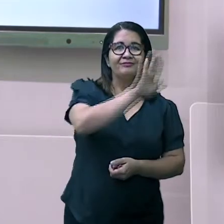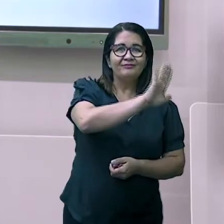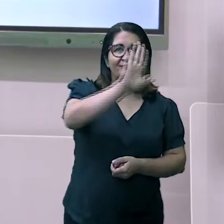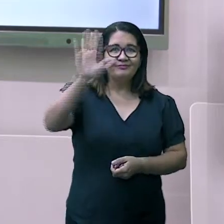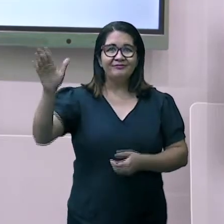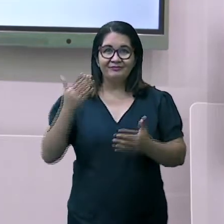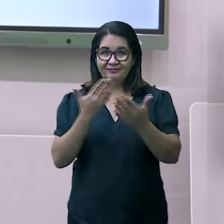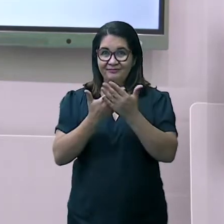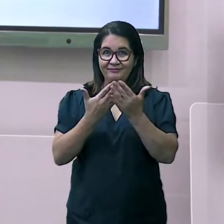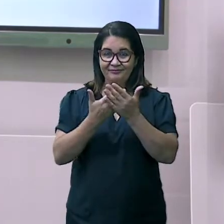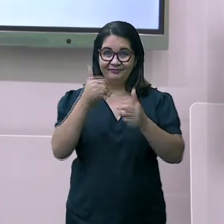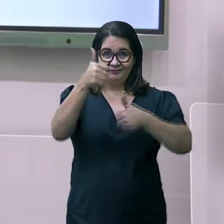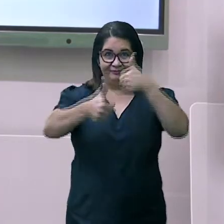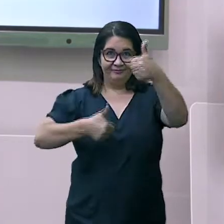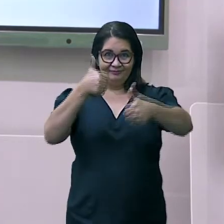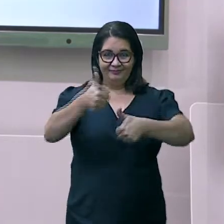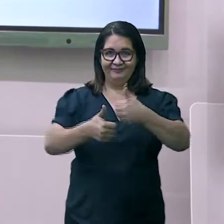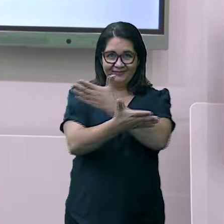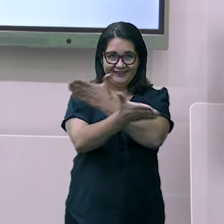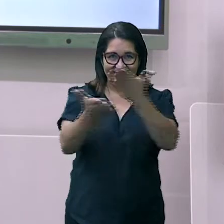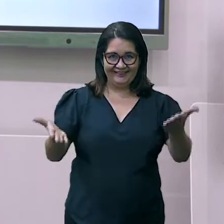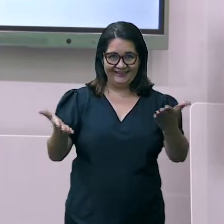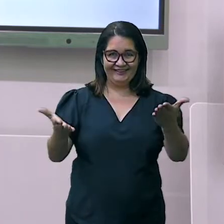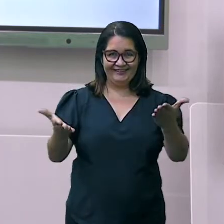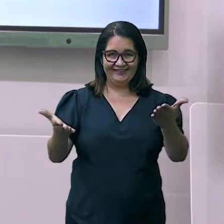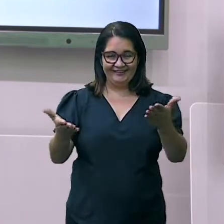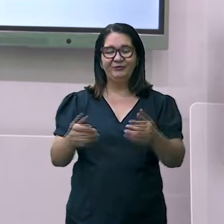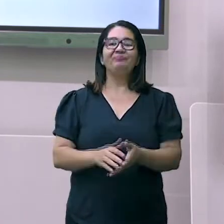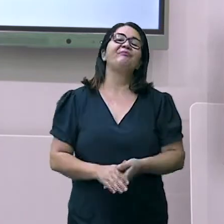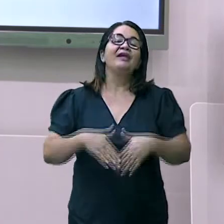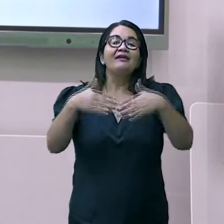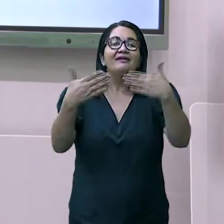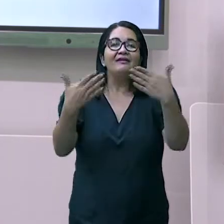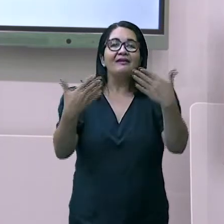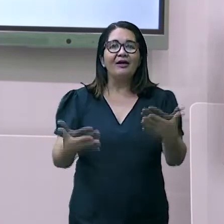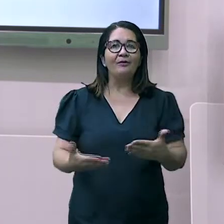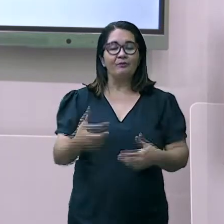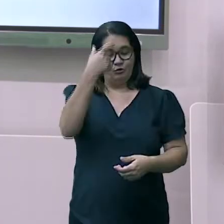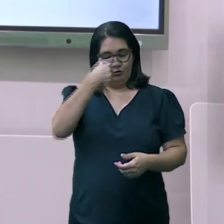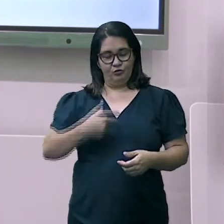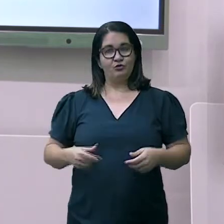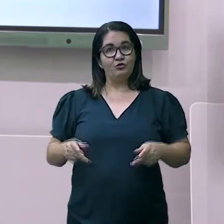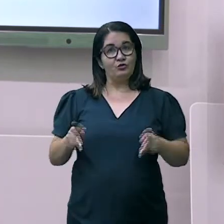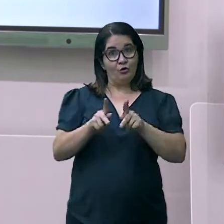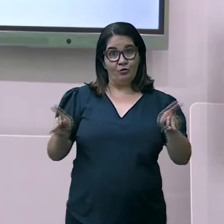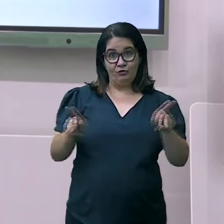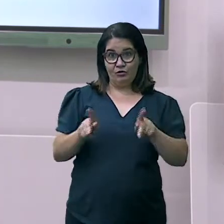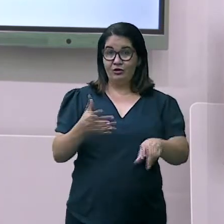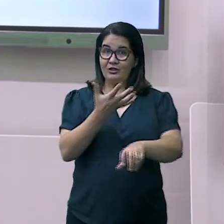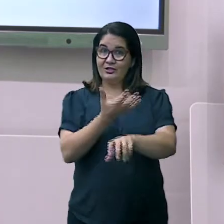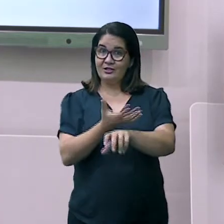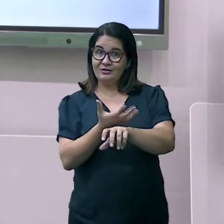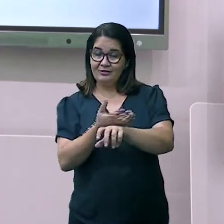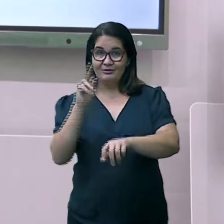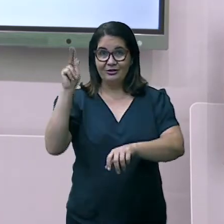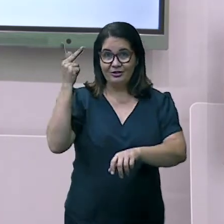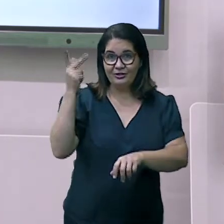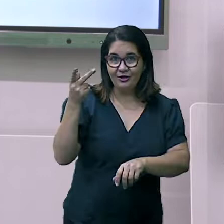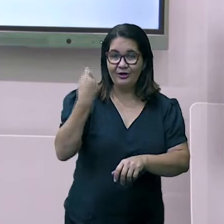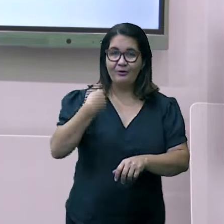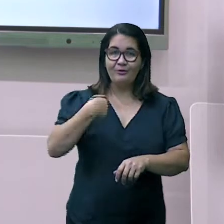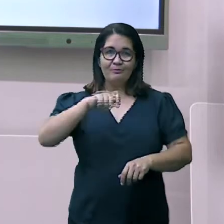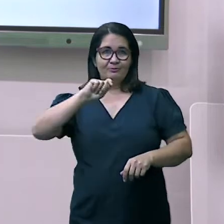Olá, estudante! Tudo bem com vocês? Espero que sim! Me chamo Jaqueline e sou professora de História